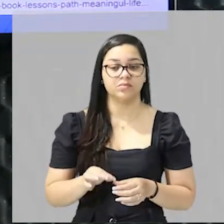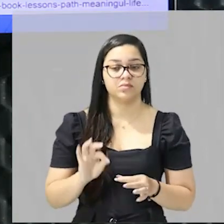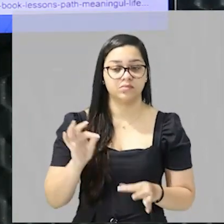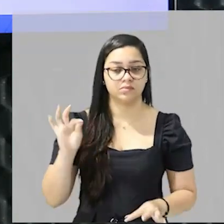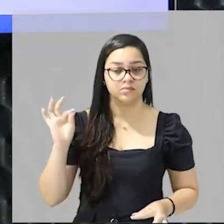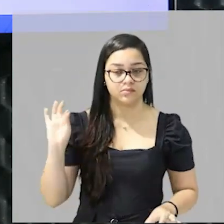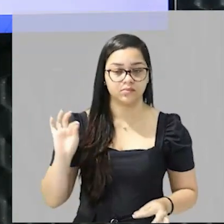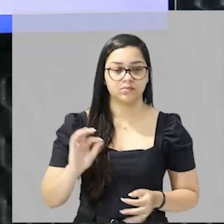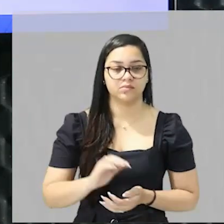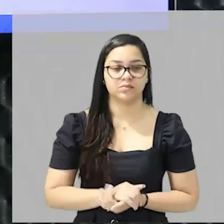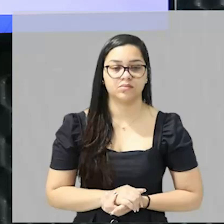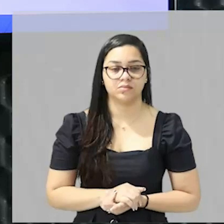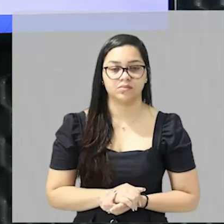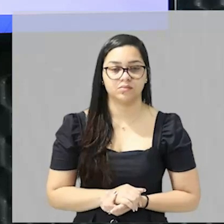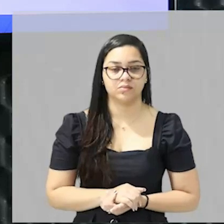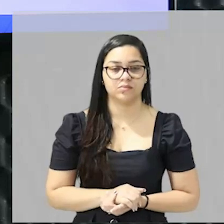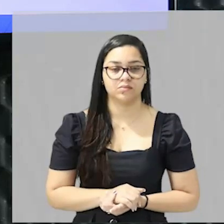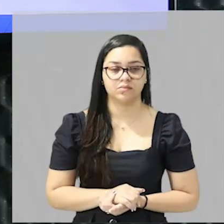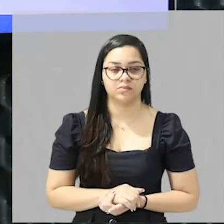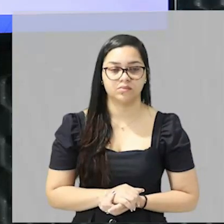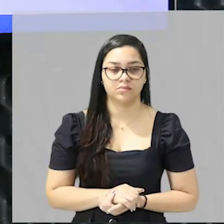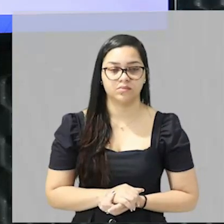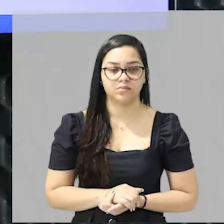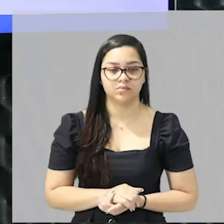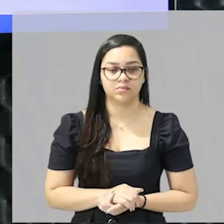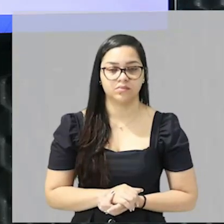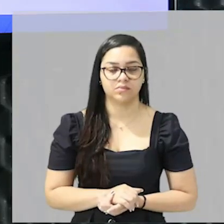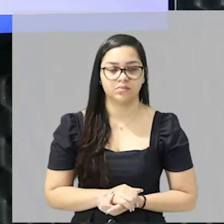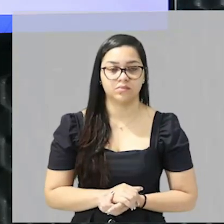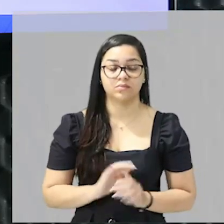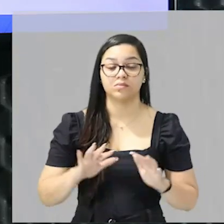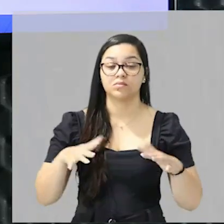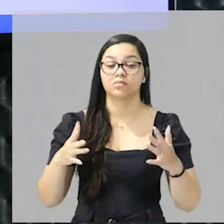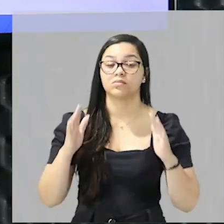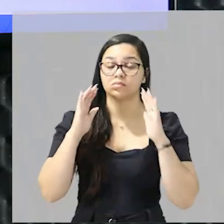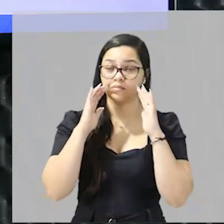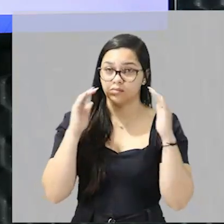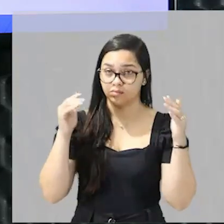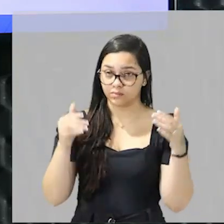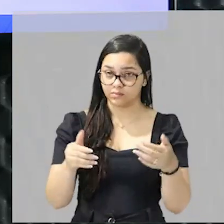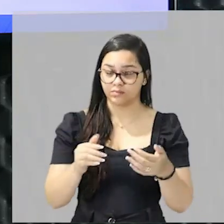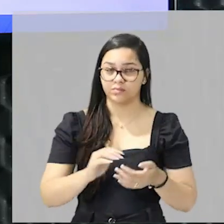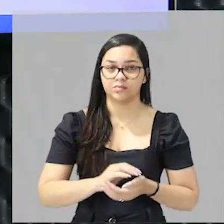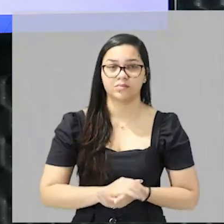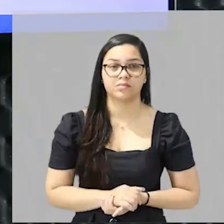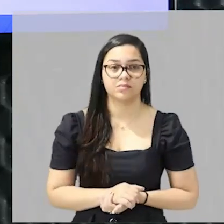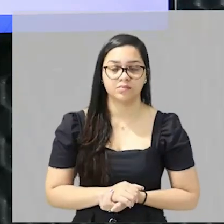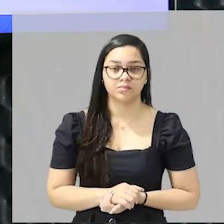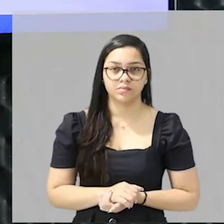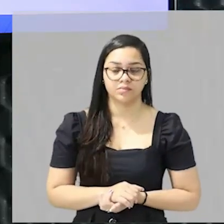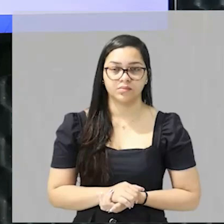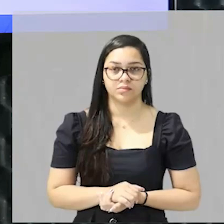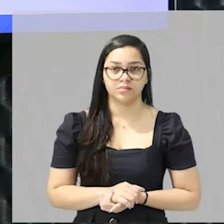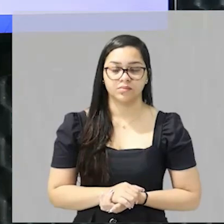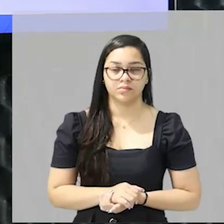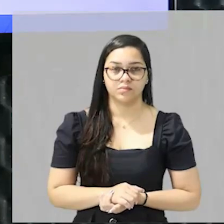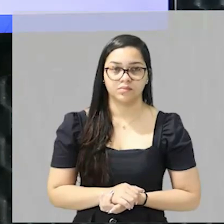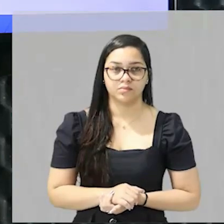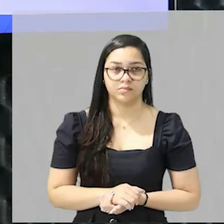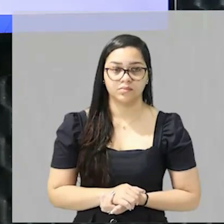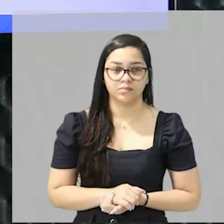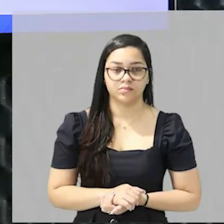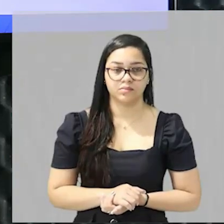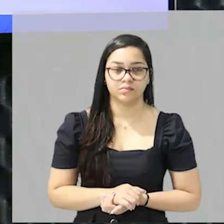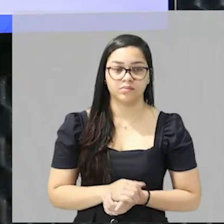extenso. Vamos ver primeiro a questão. Qual é o foco do enunciado? O texto tem por objetivo.